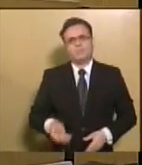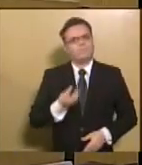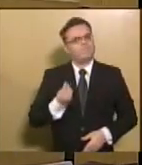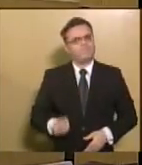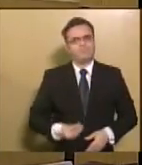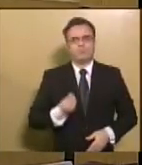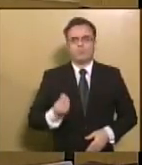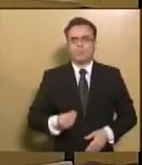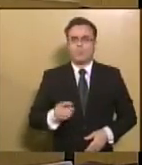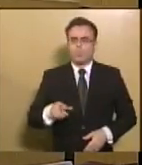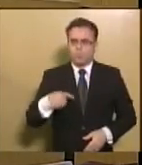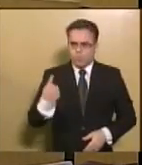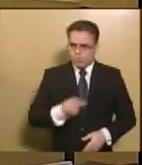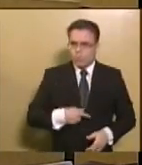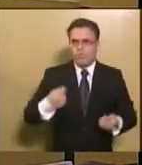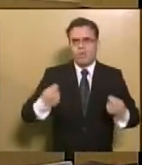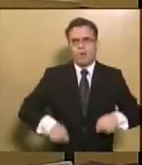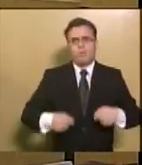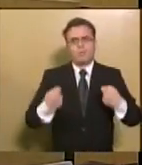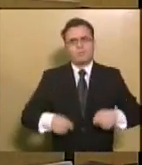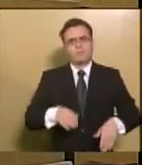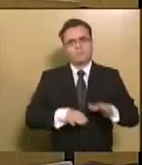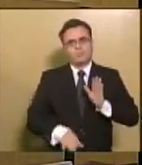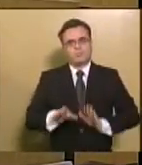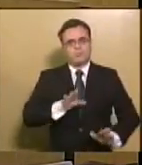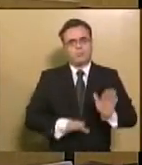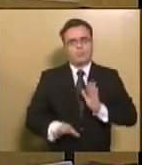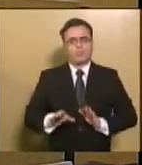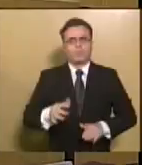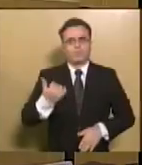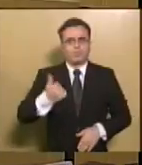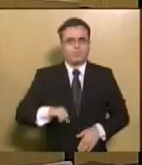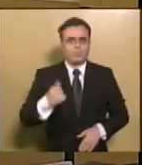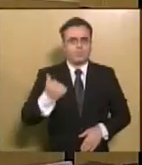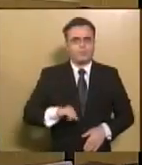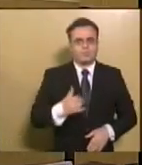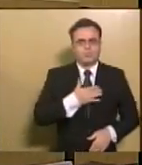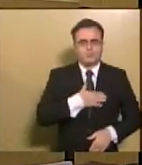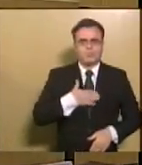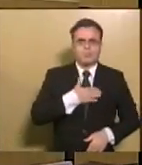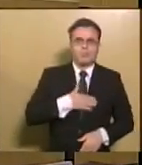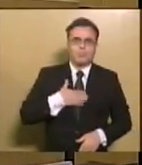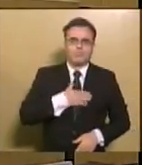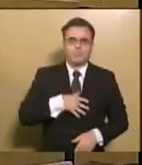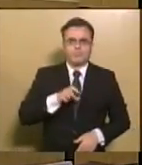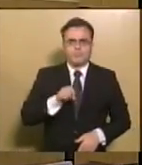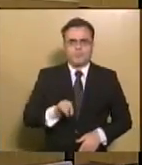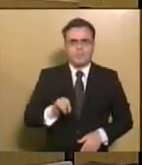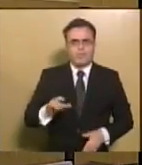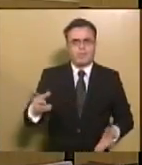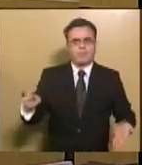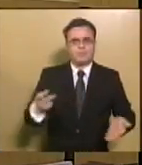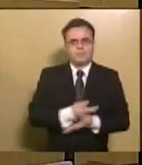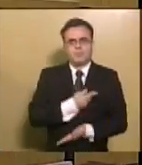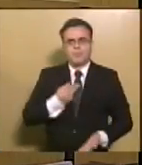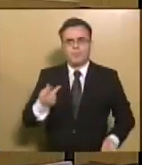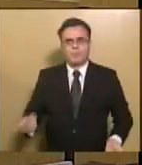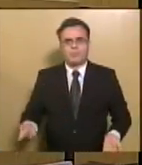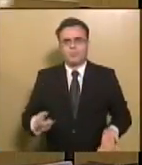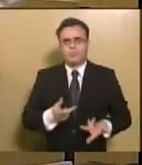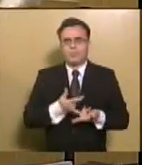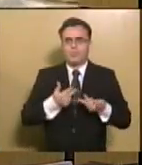ter também esse cuidado de analisar, de apreciar. Se tiver alguma